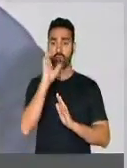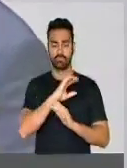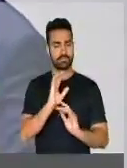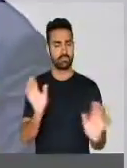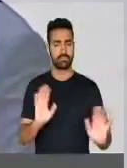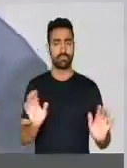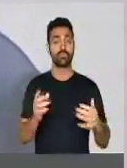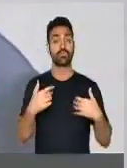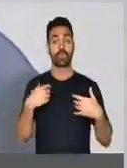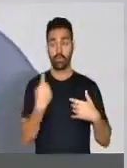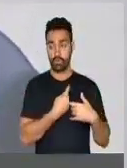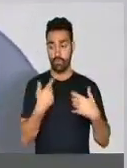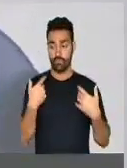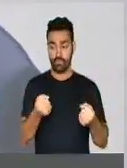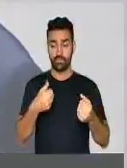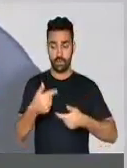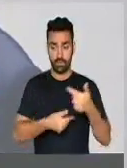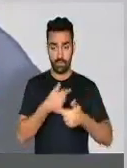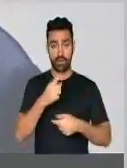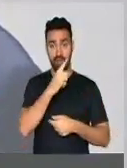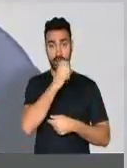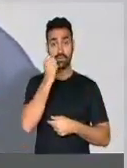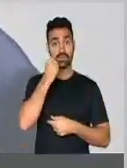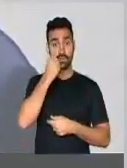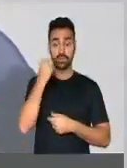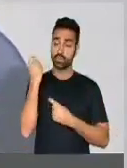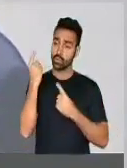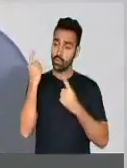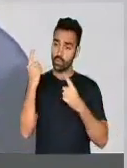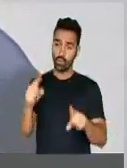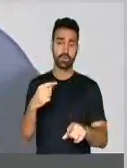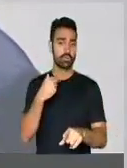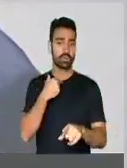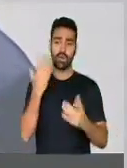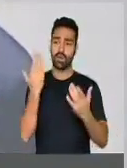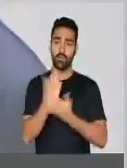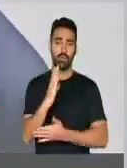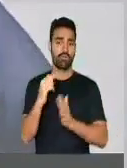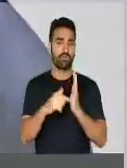Senado. Nós vamos estar trabalhando no Senado contra a aprovação desse projeto.